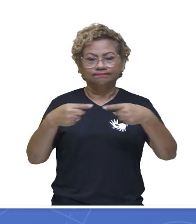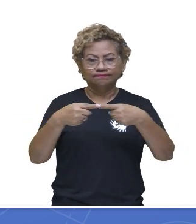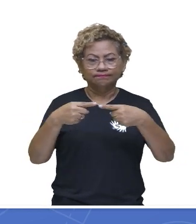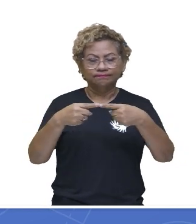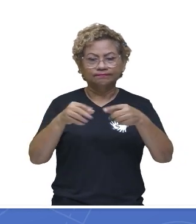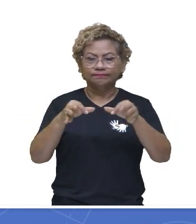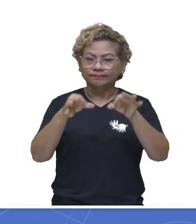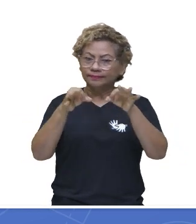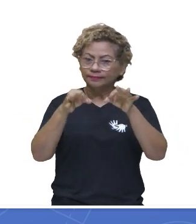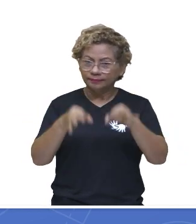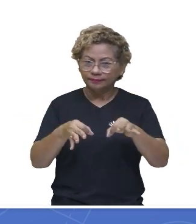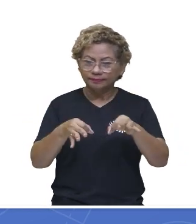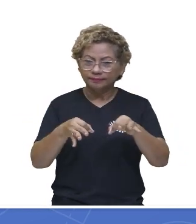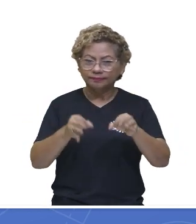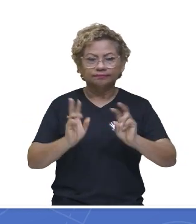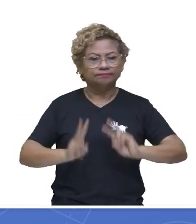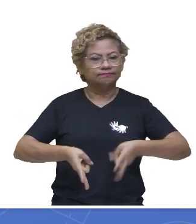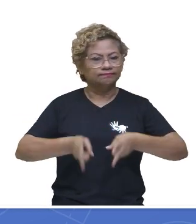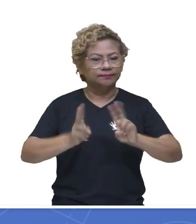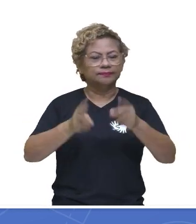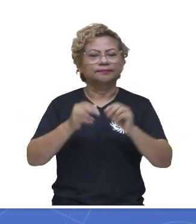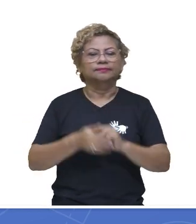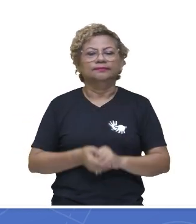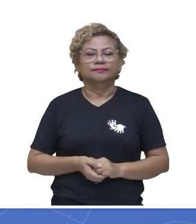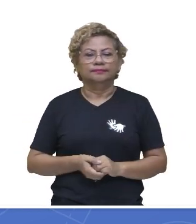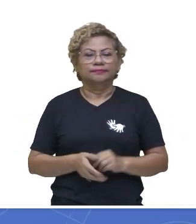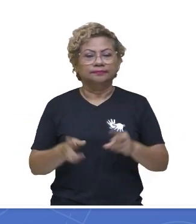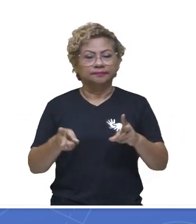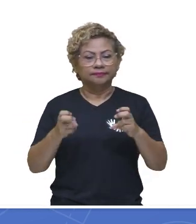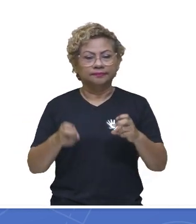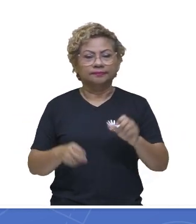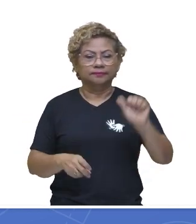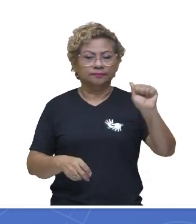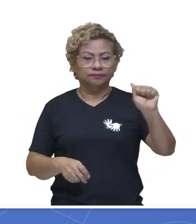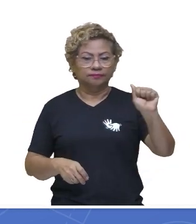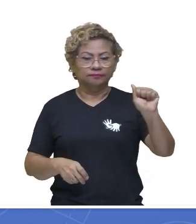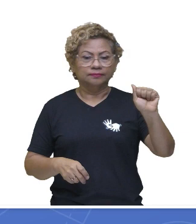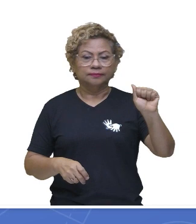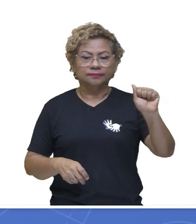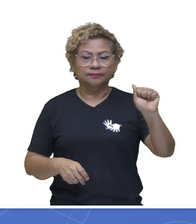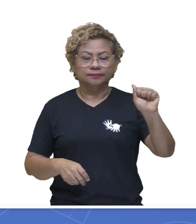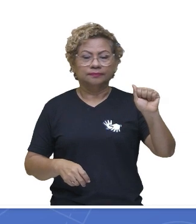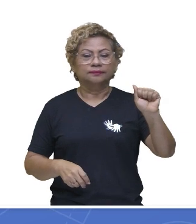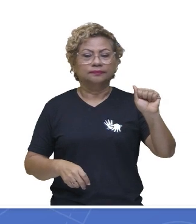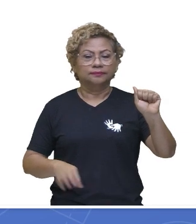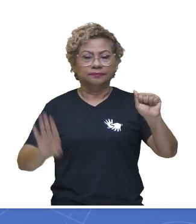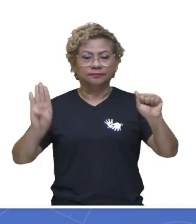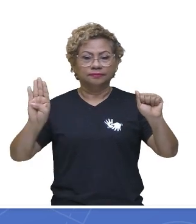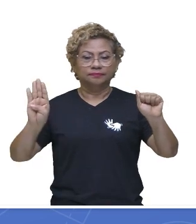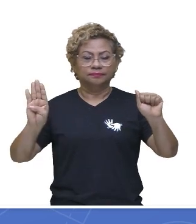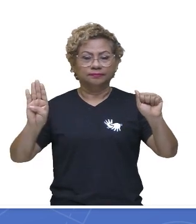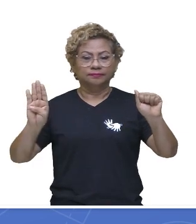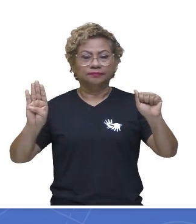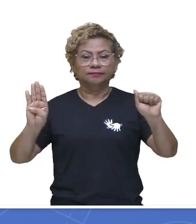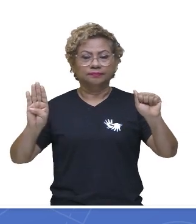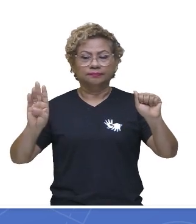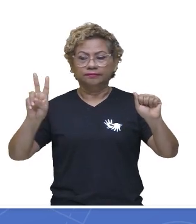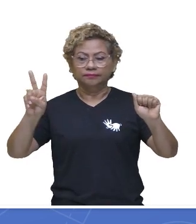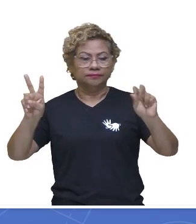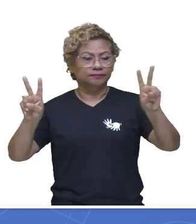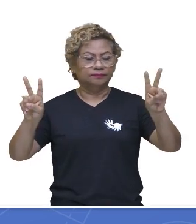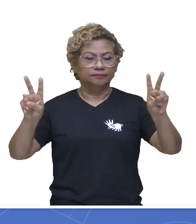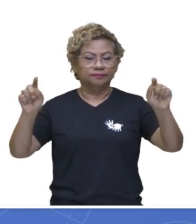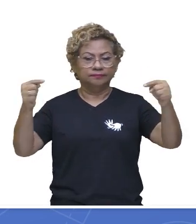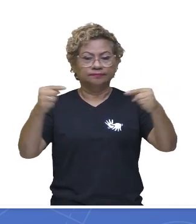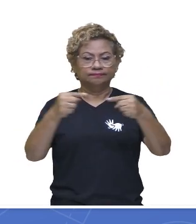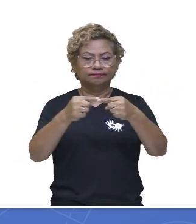Vimos também que esses dois números da ponta aqui vão indicar o tipo de matriz que eu vou obter. Então, vai ser